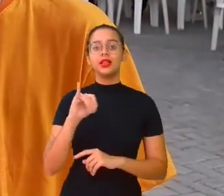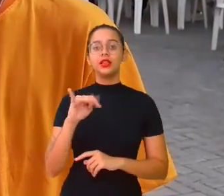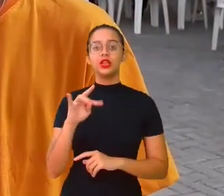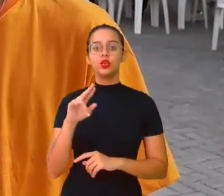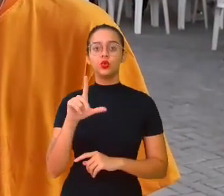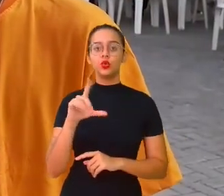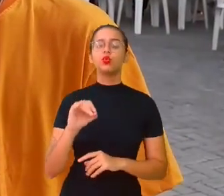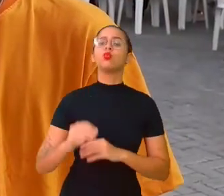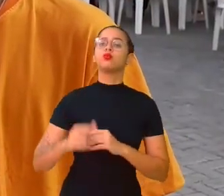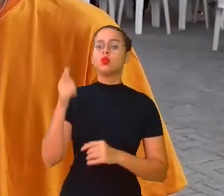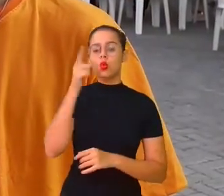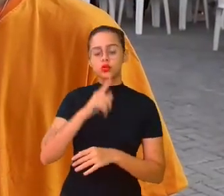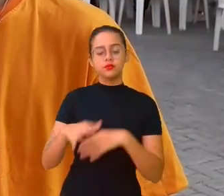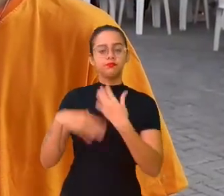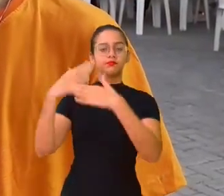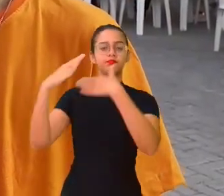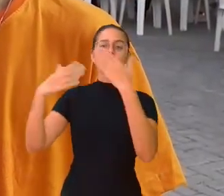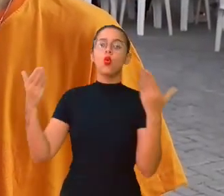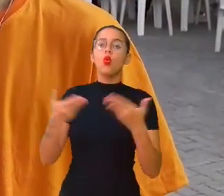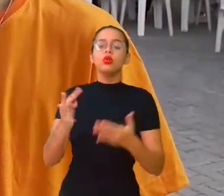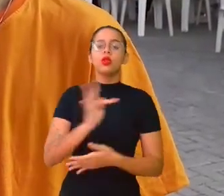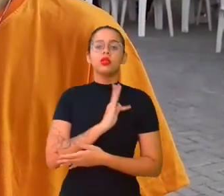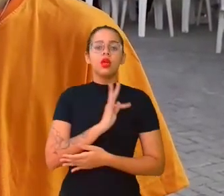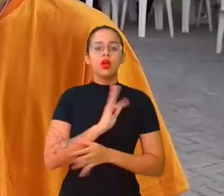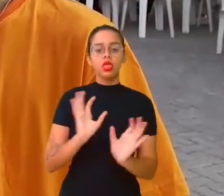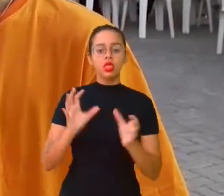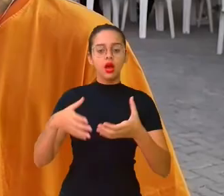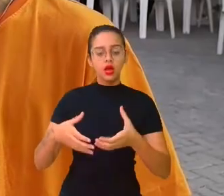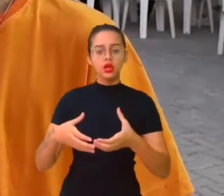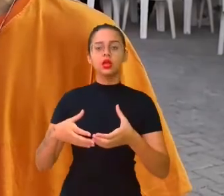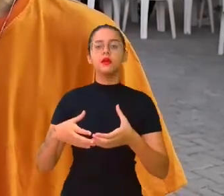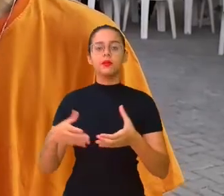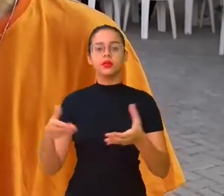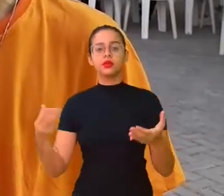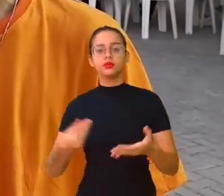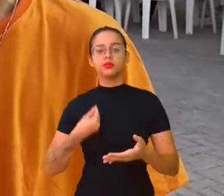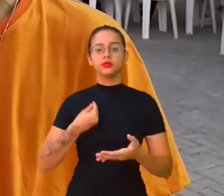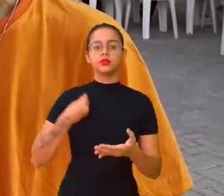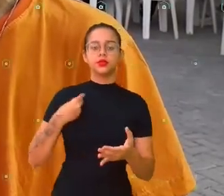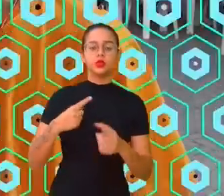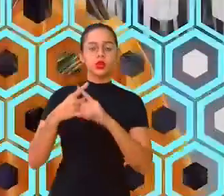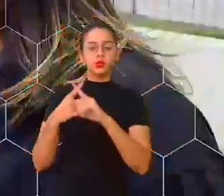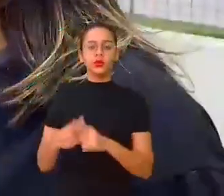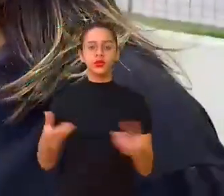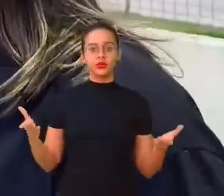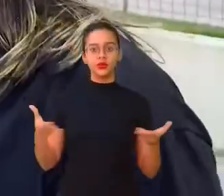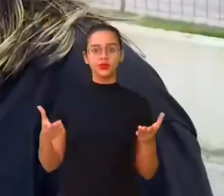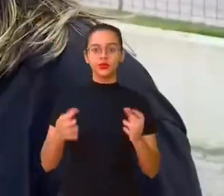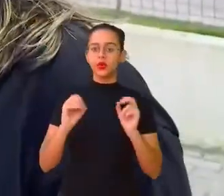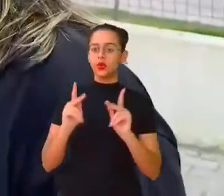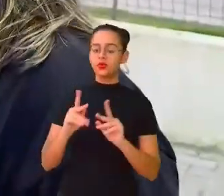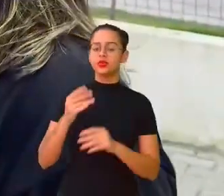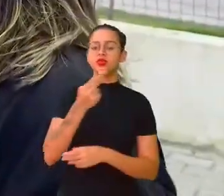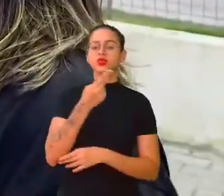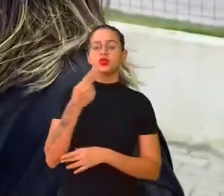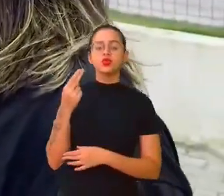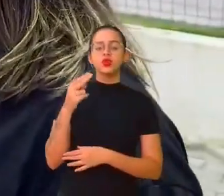cresci na robótica e hoje estou como técnico das equipes que aqui estão no campeonato. Tá, eu sou